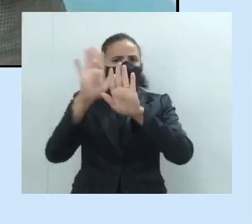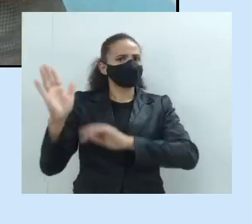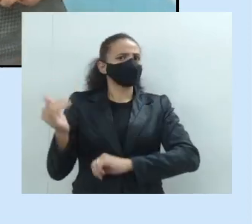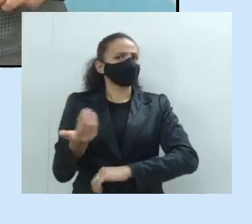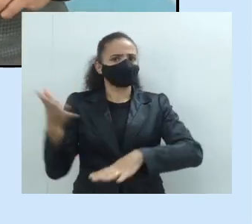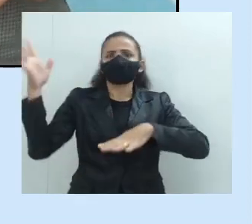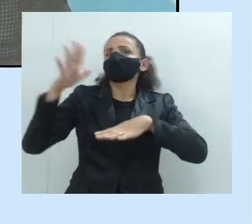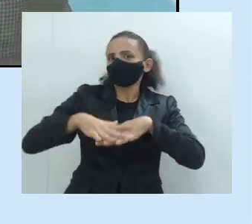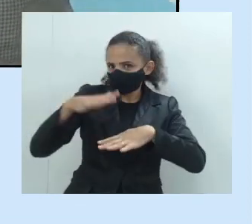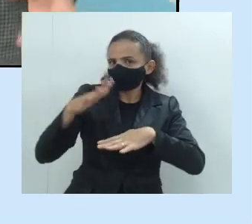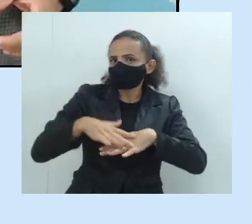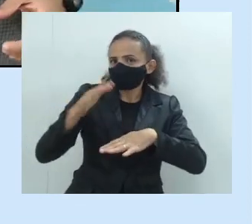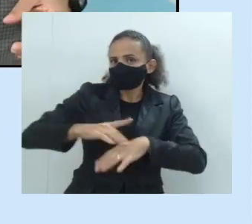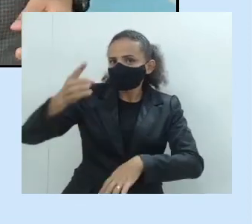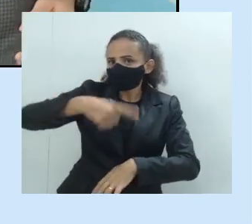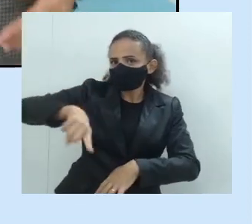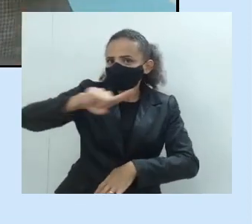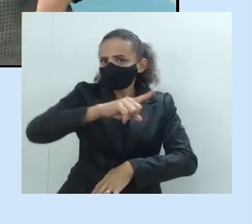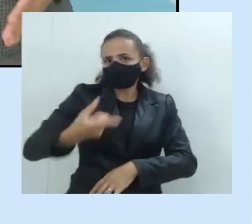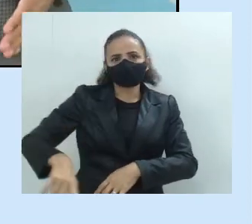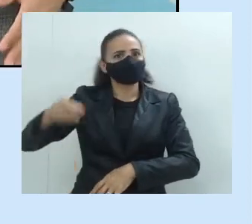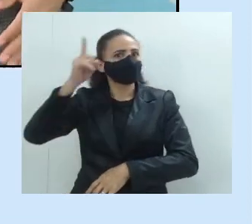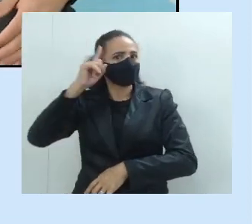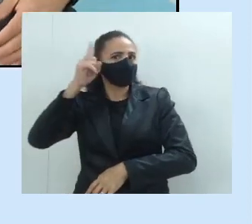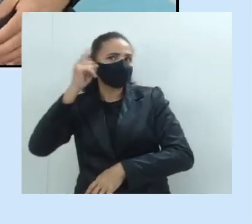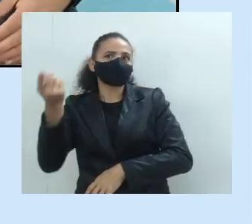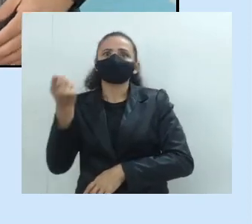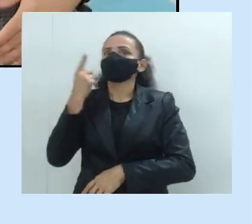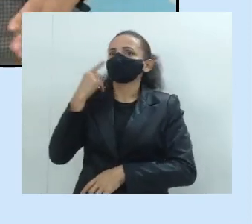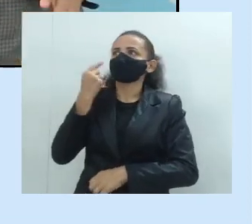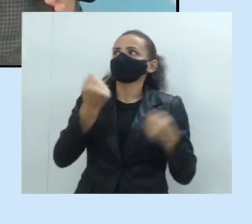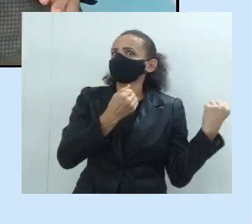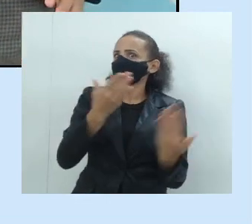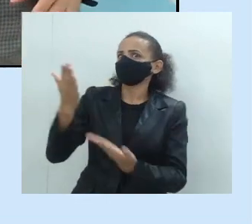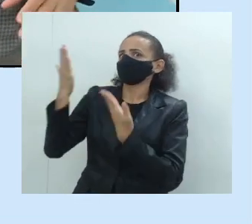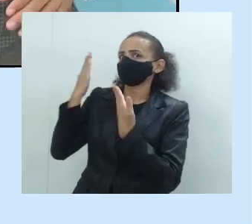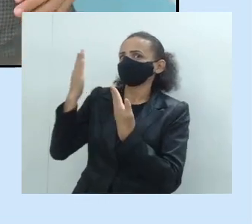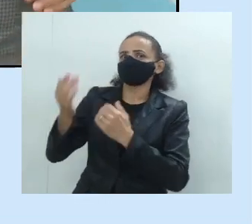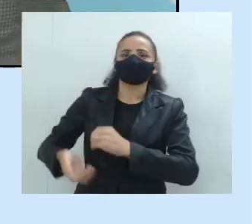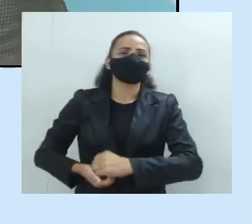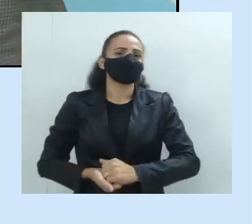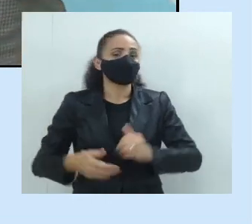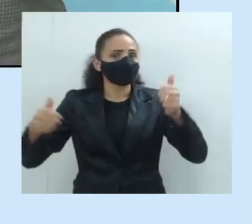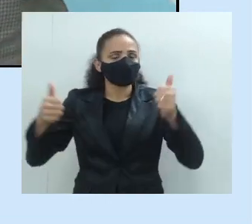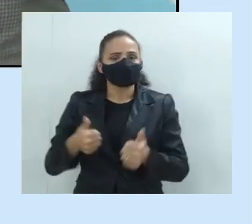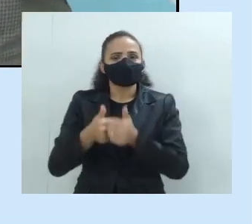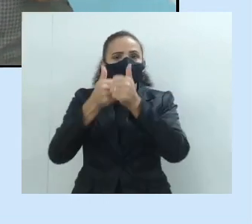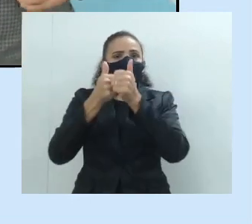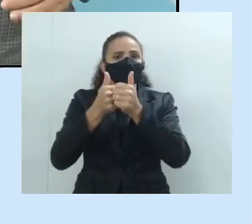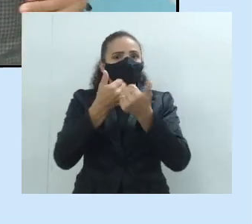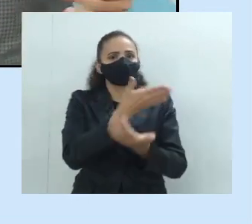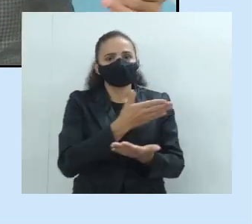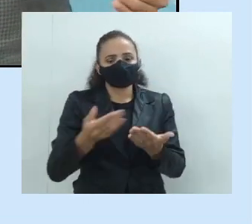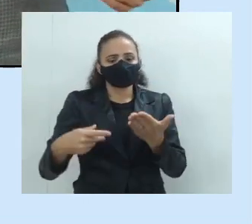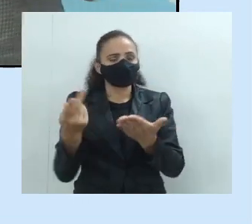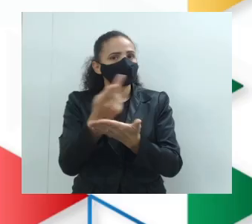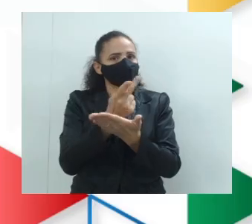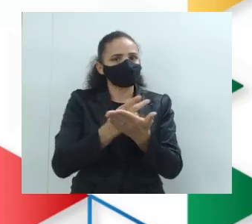ensinar matemática, trazendo para o cotidiano, é isso que vocês estão vendo aí. Agora vamos acompanhar o deslocamento aí na